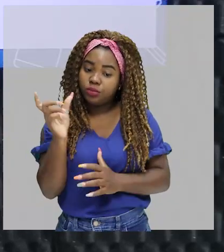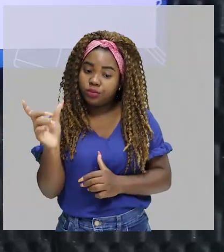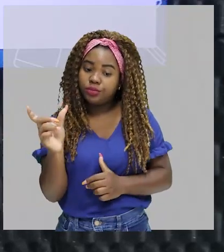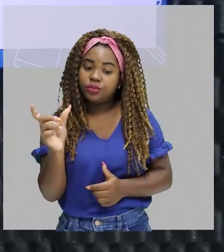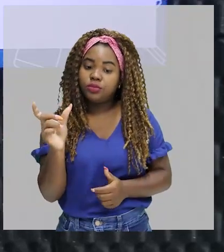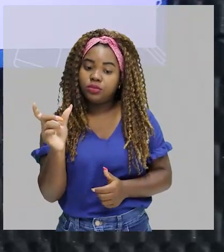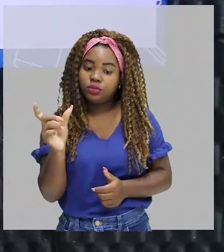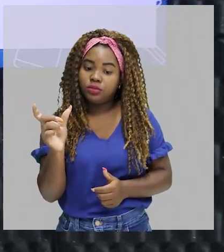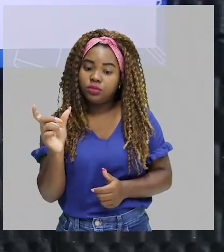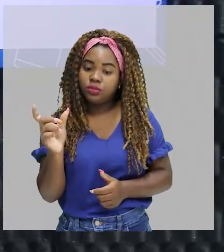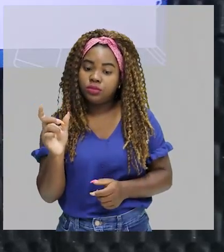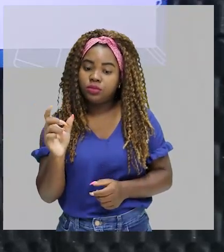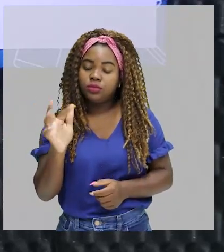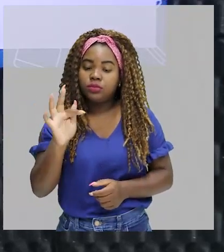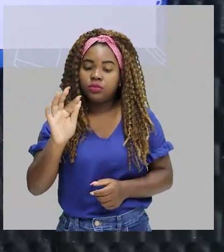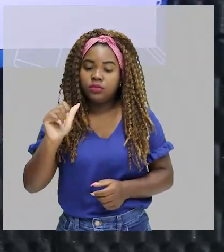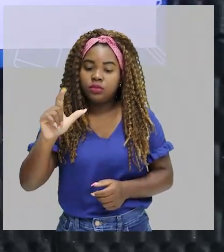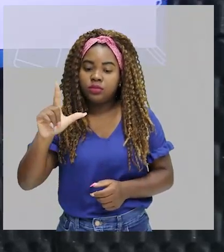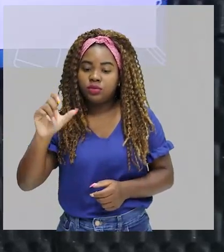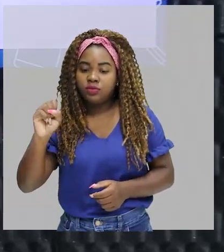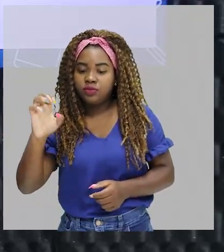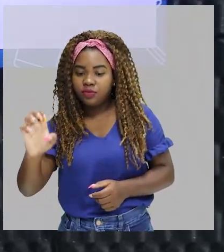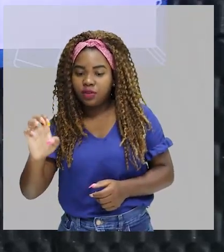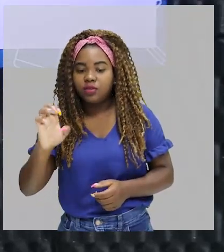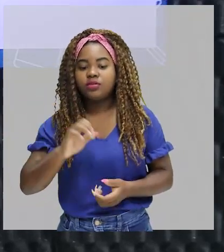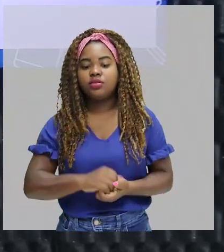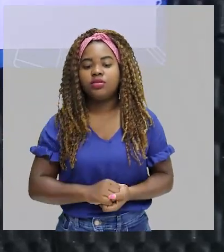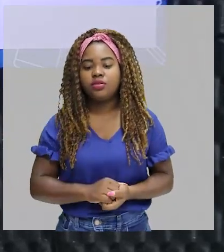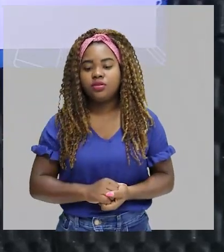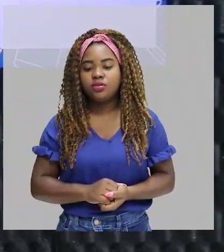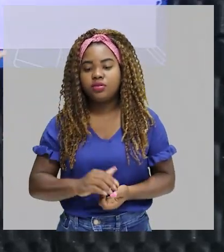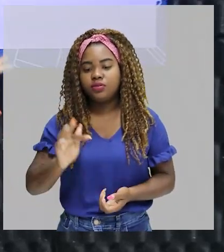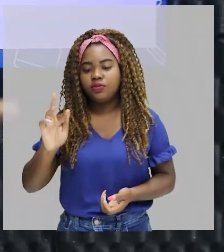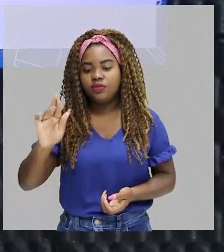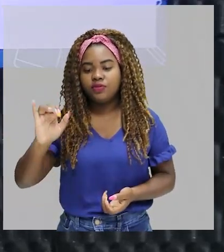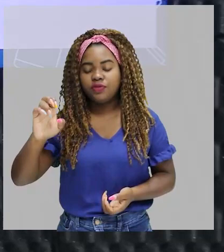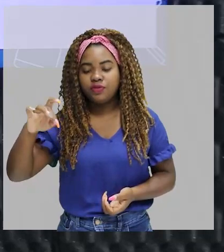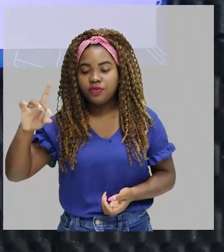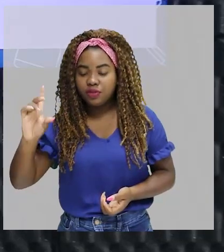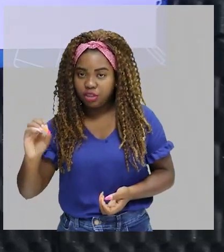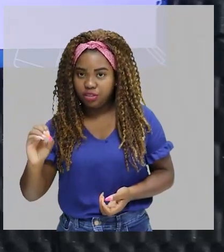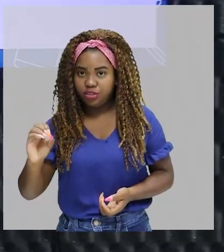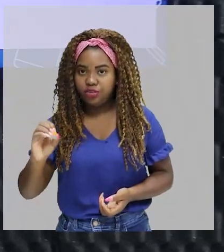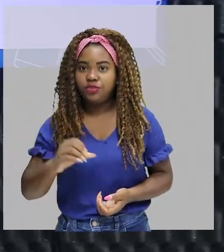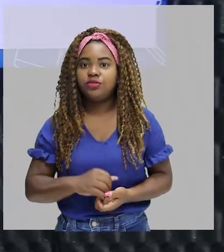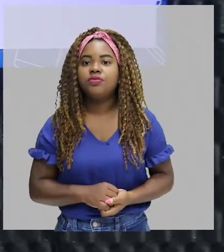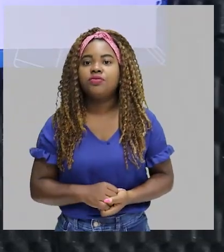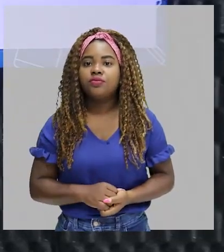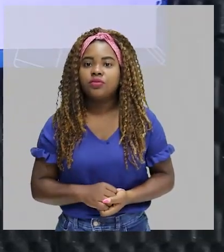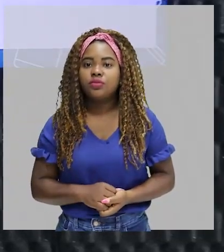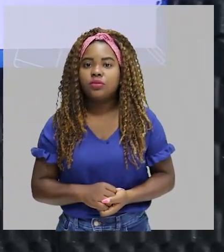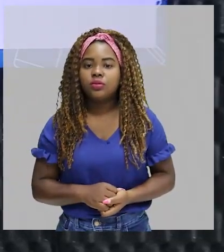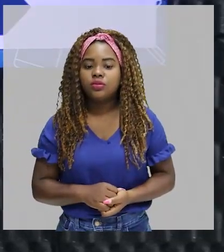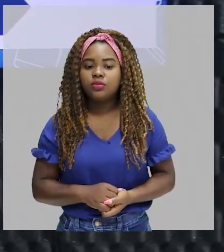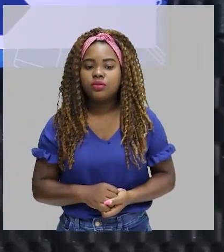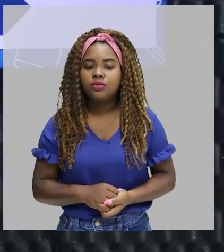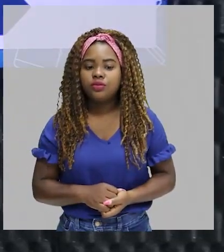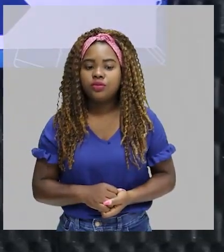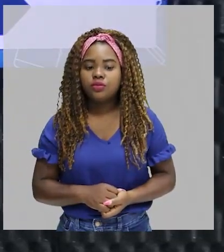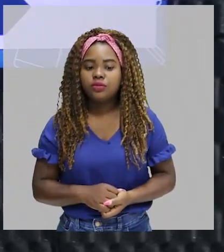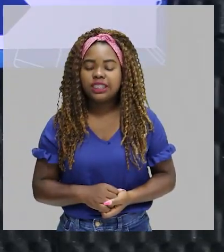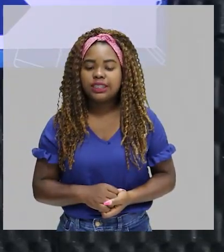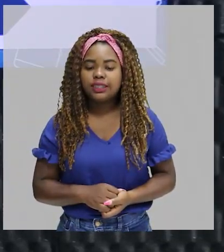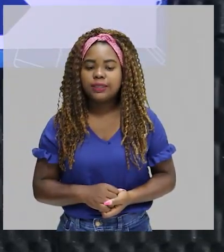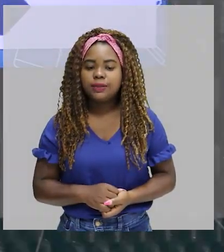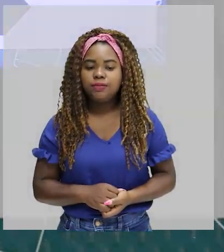chamadas de false cognates, ou cognatos falsos, ou false friends, ou amigos falsos, tá? Ou